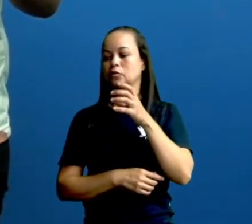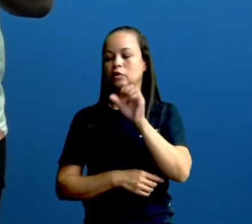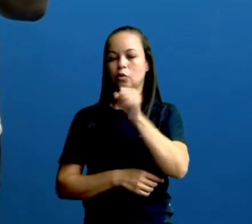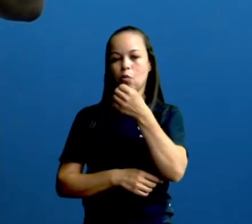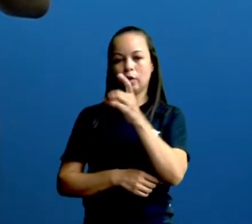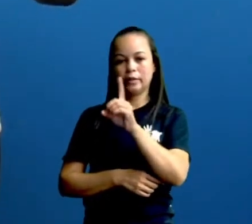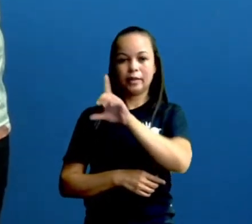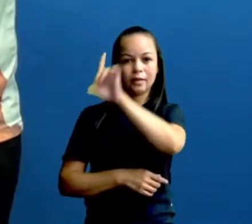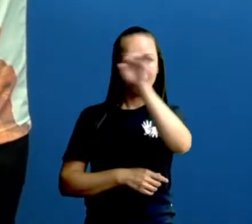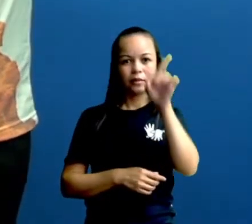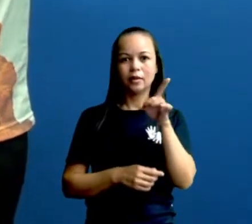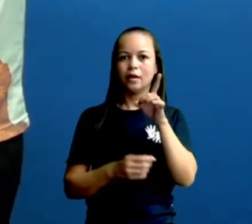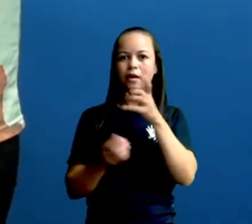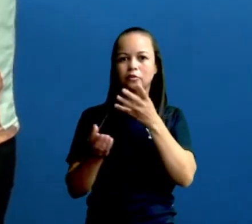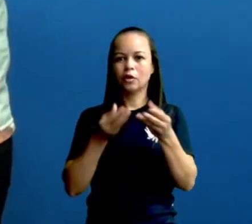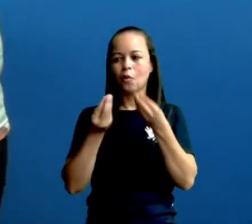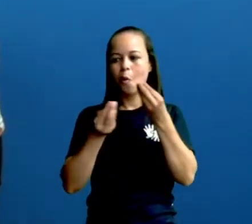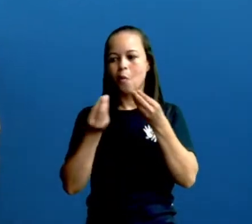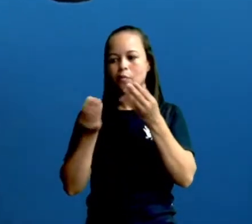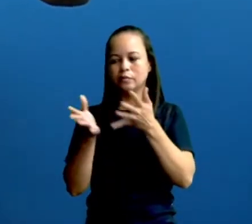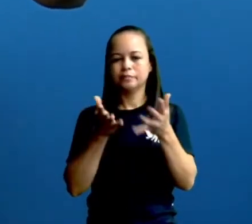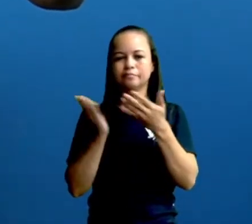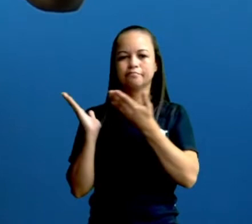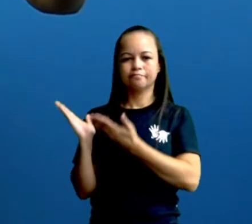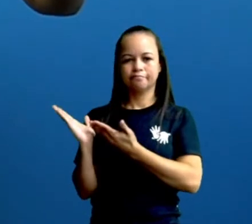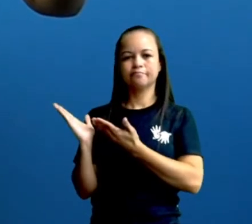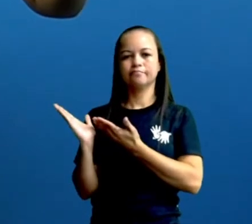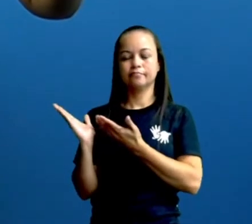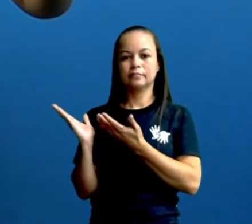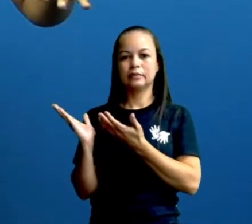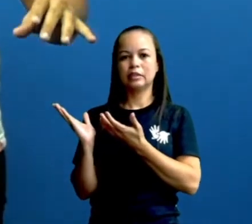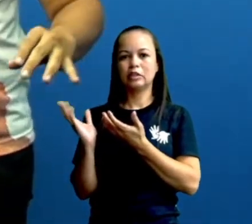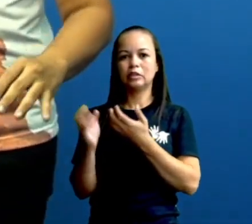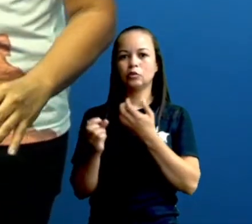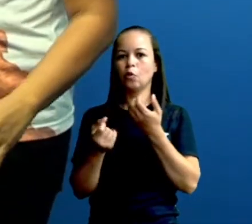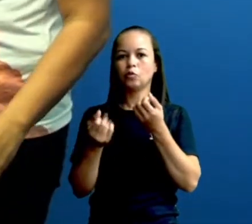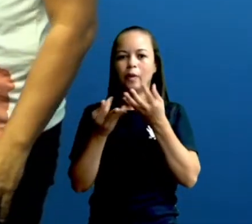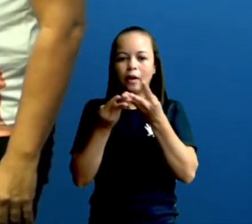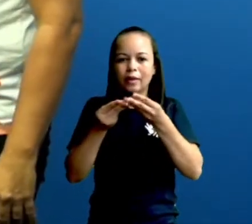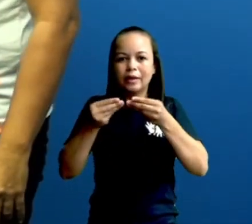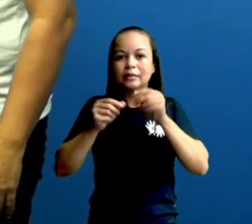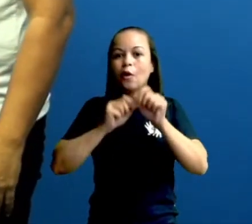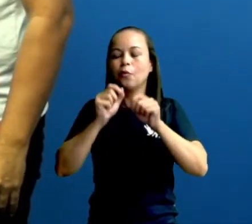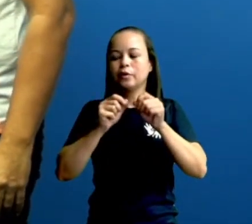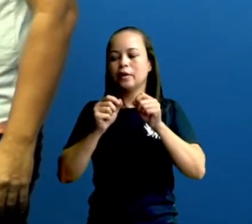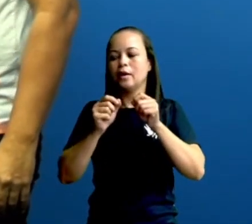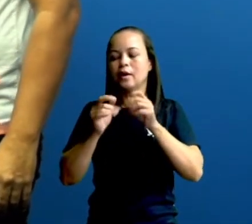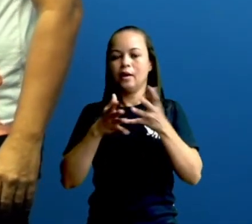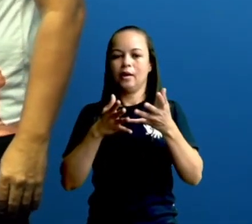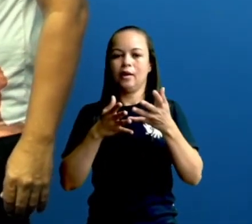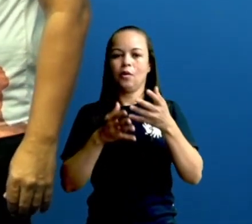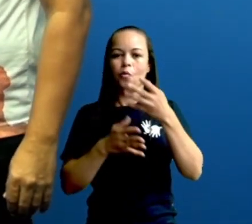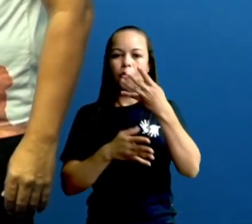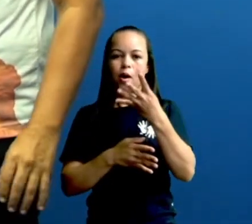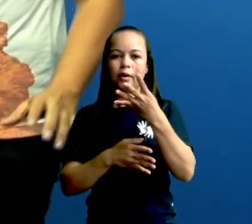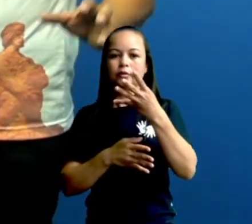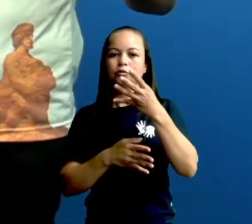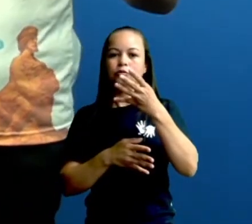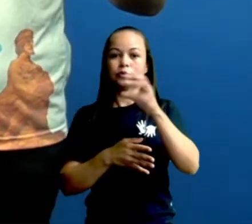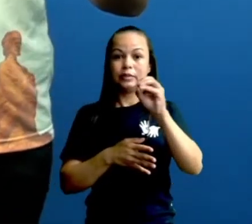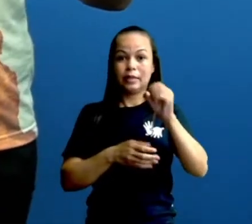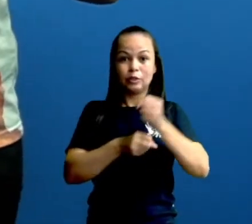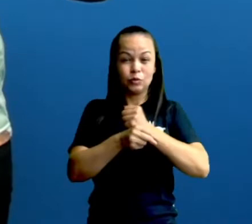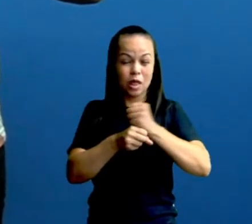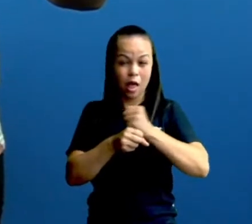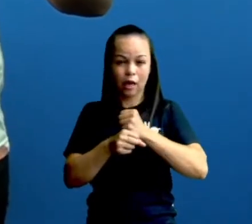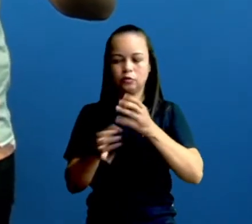convencional ou tradicional, leva em torno de até 400 anos. Tu imaginar que um plástico biodegradável pode levar apenas 80 dias.